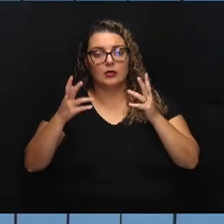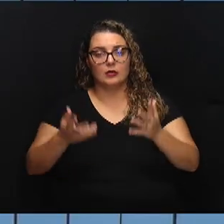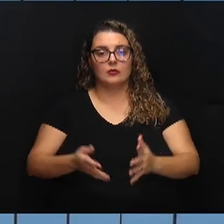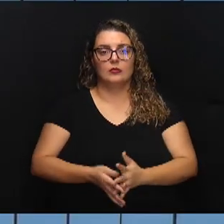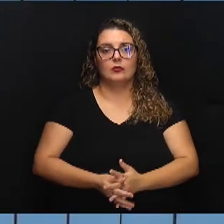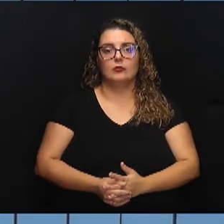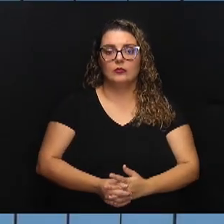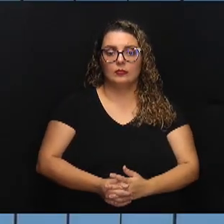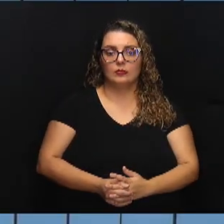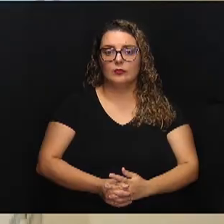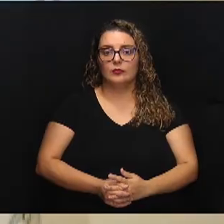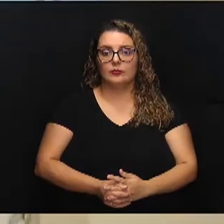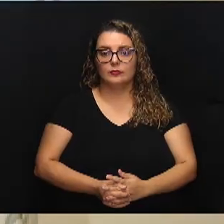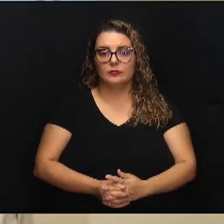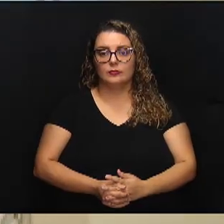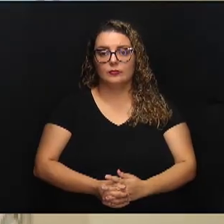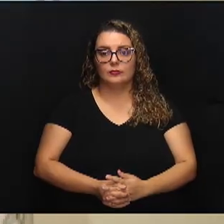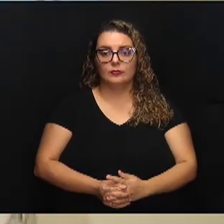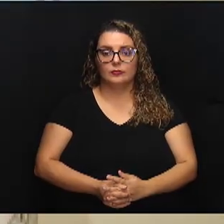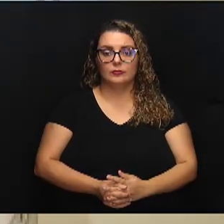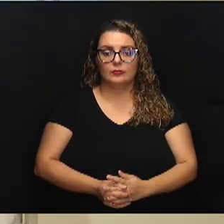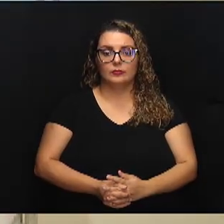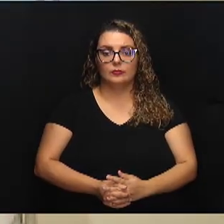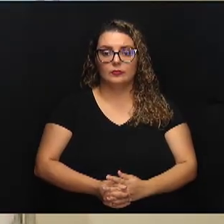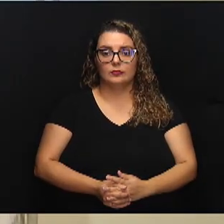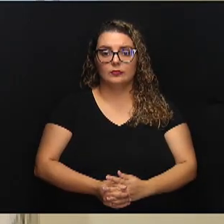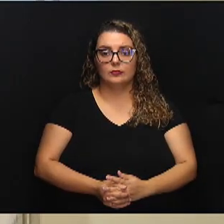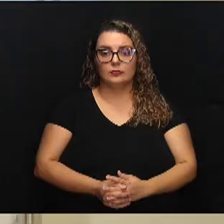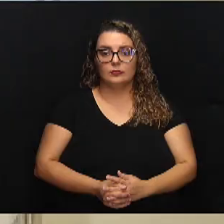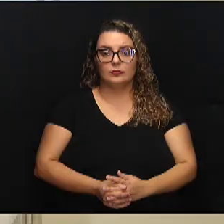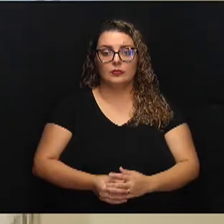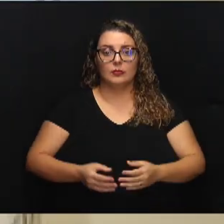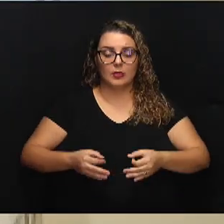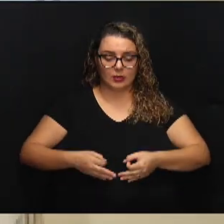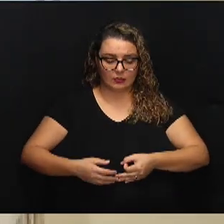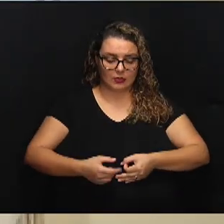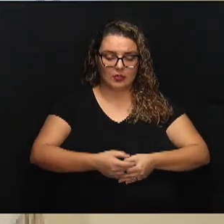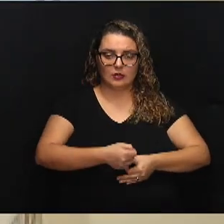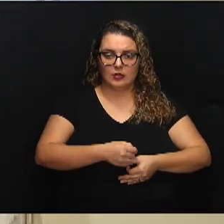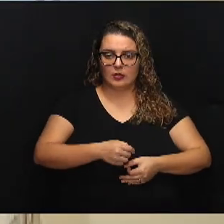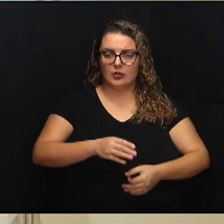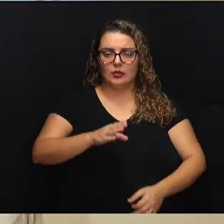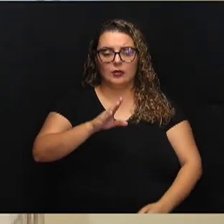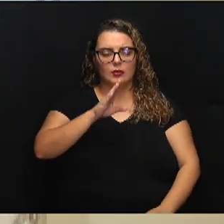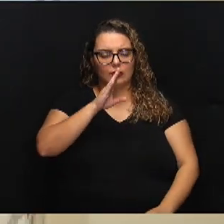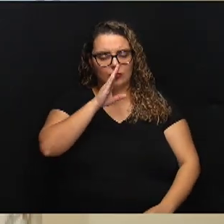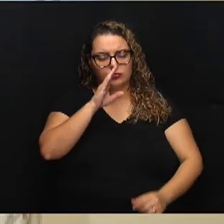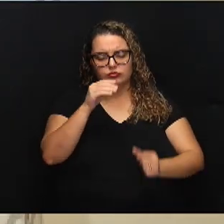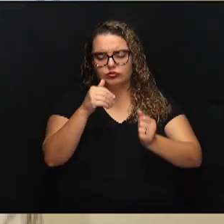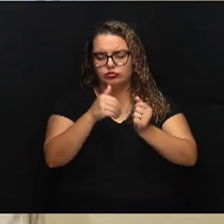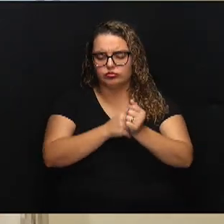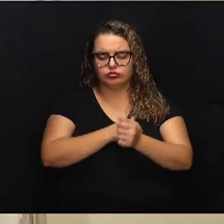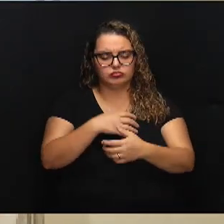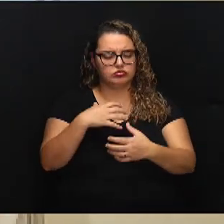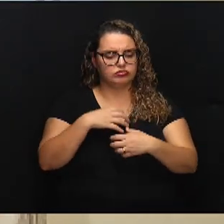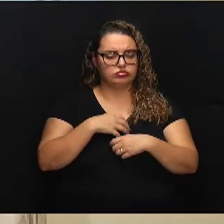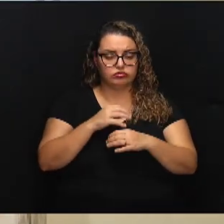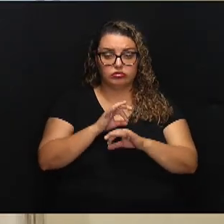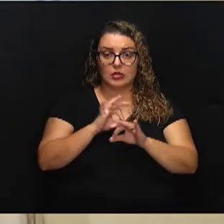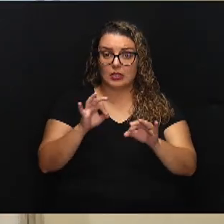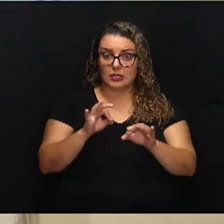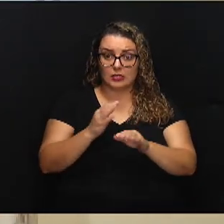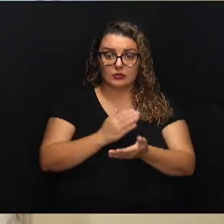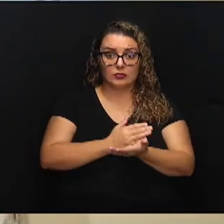mesmo? Bom, o câncer de ovário ele é extremamente silencioso. Quando as